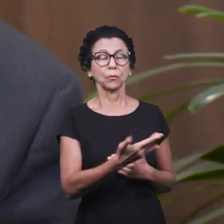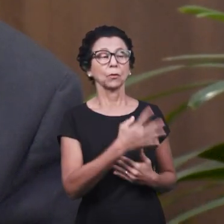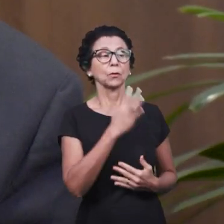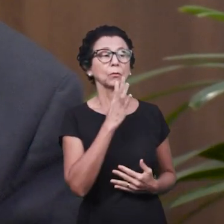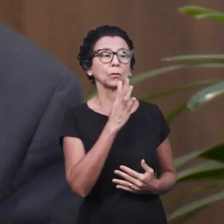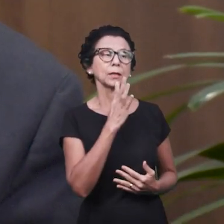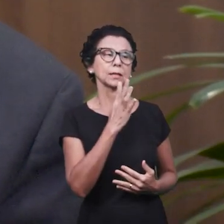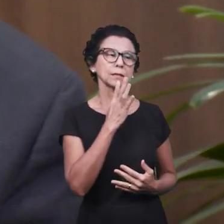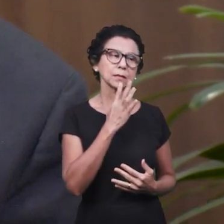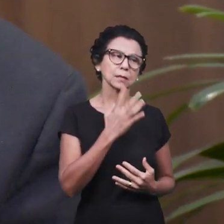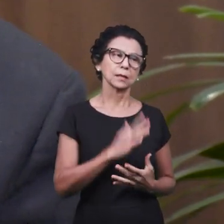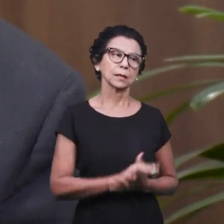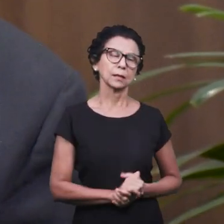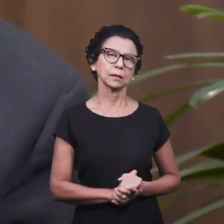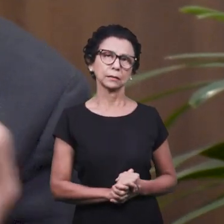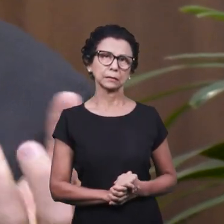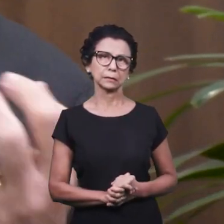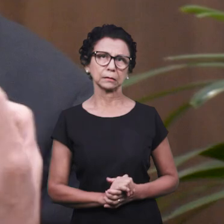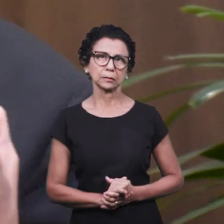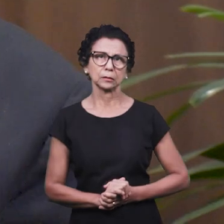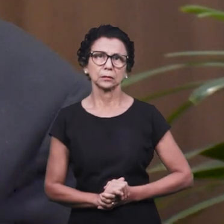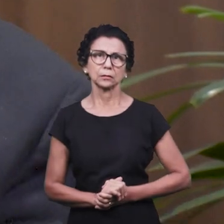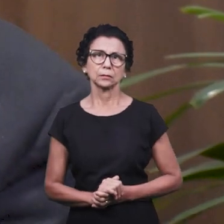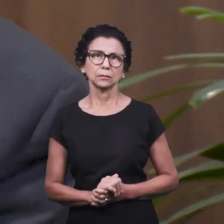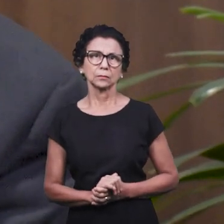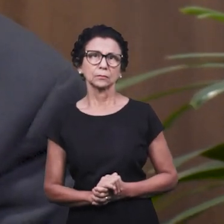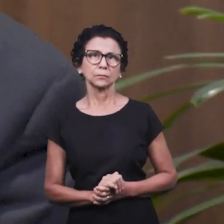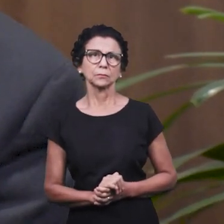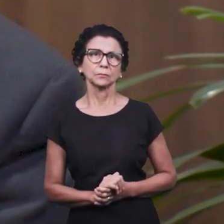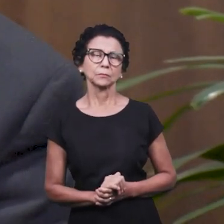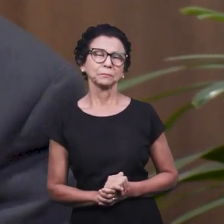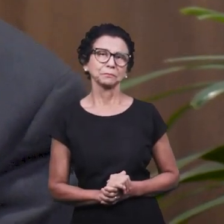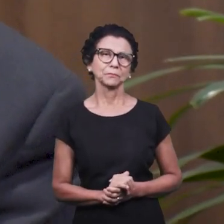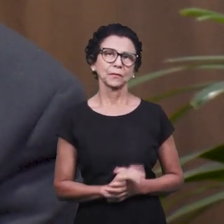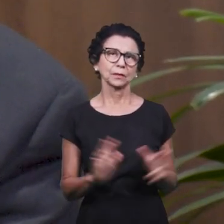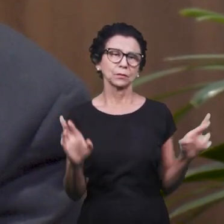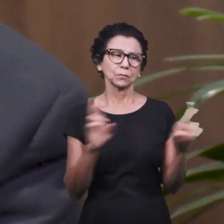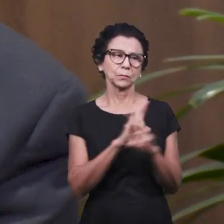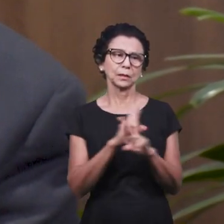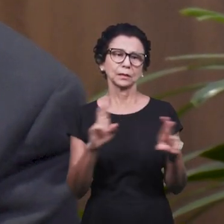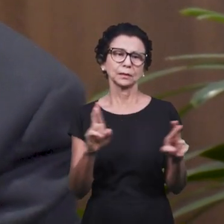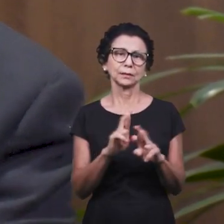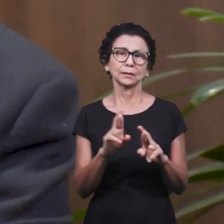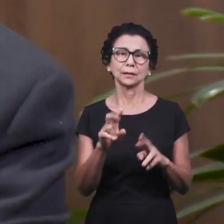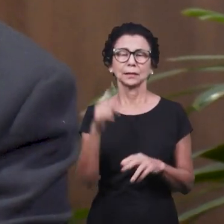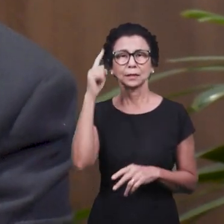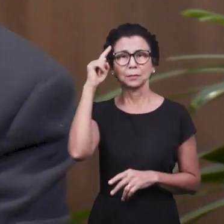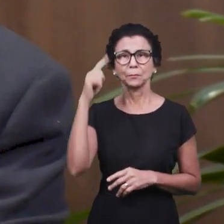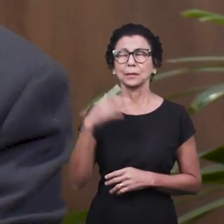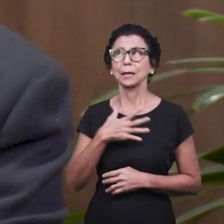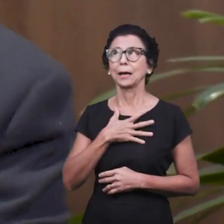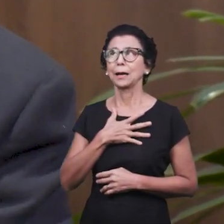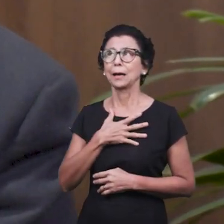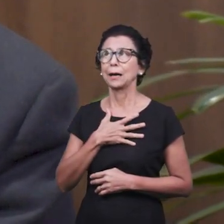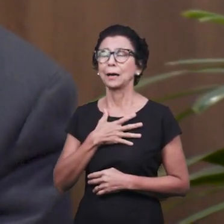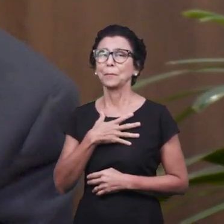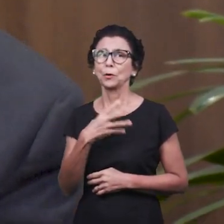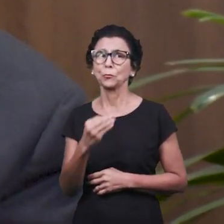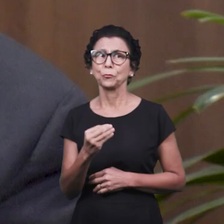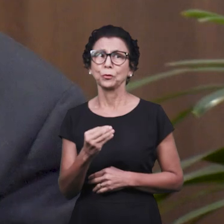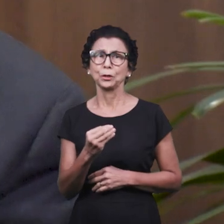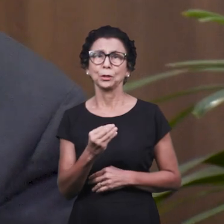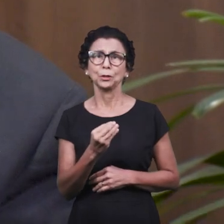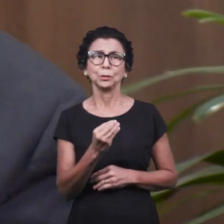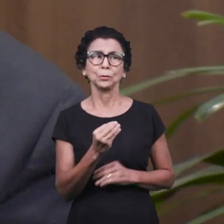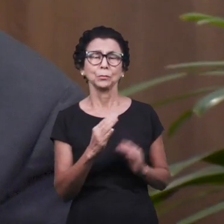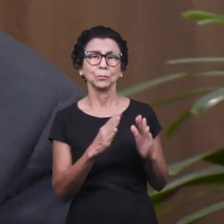que fazer os pais aqui também têm toda a angústia de ter que mandar um filho para fora, e como é que vai ficar lá? Quem é a família? Como é que vai